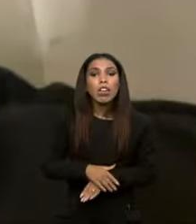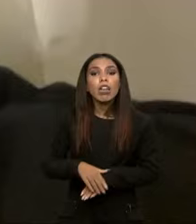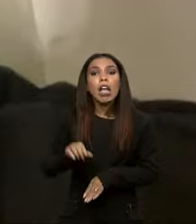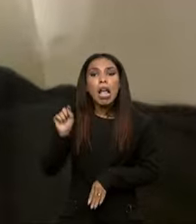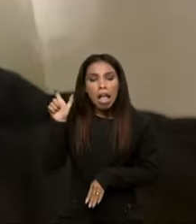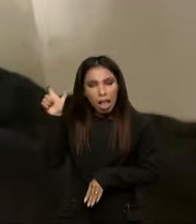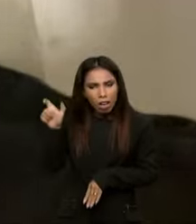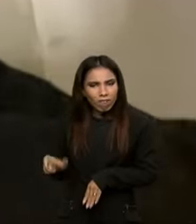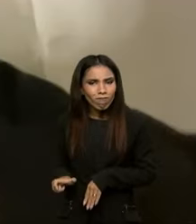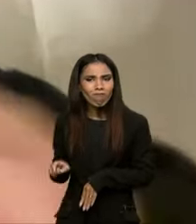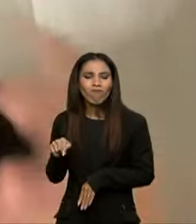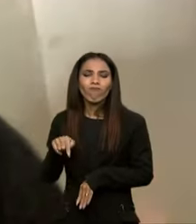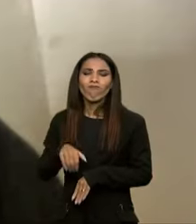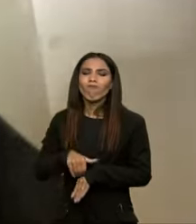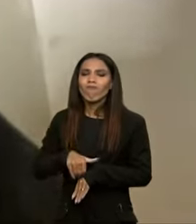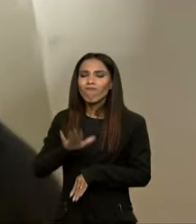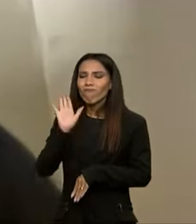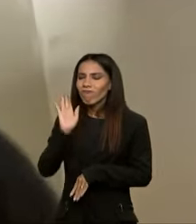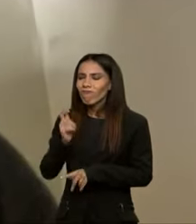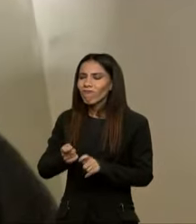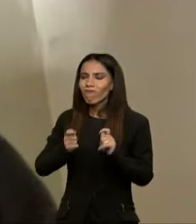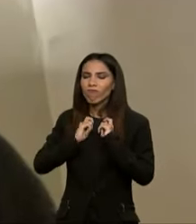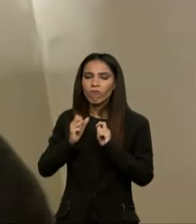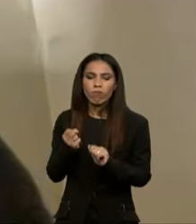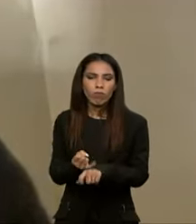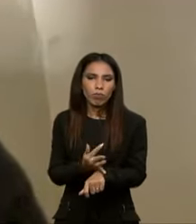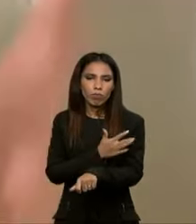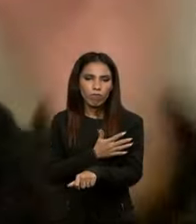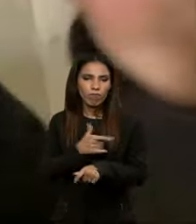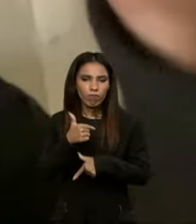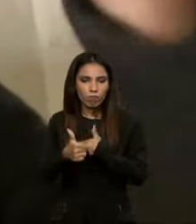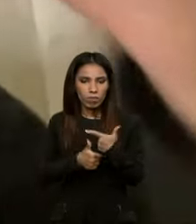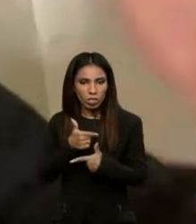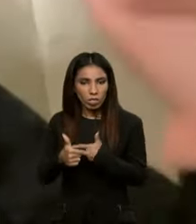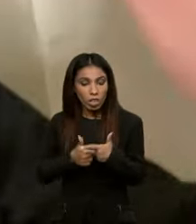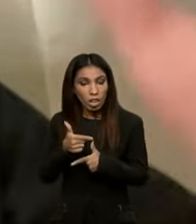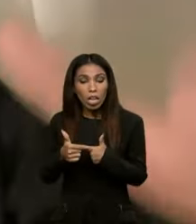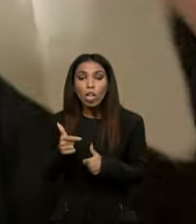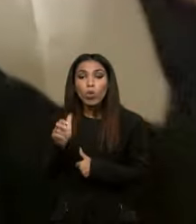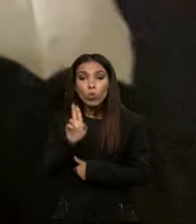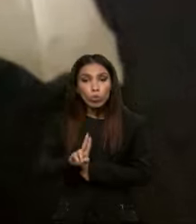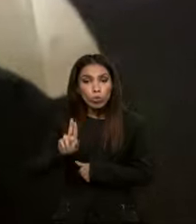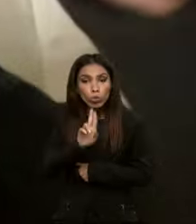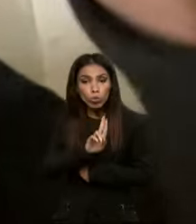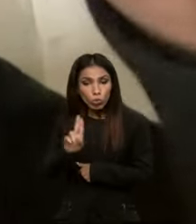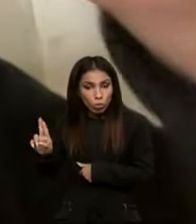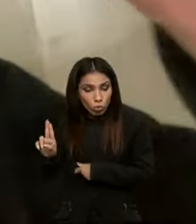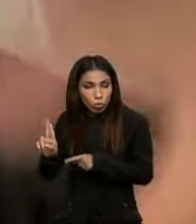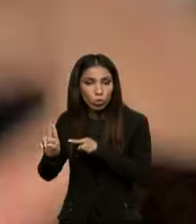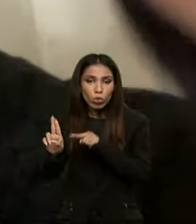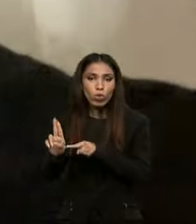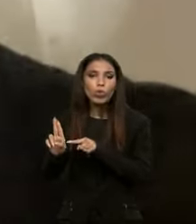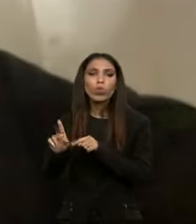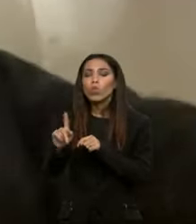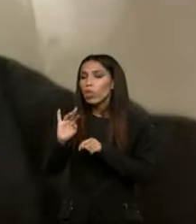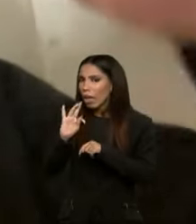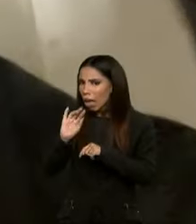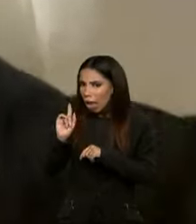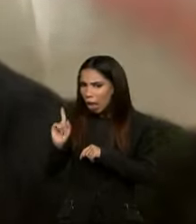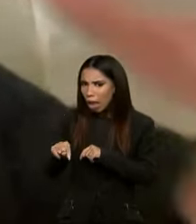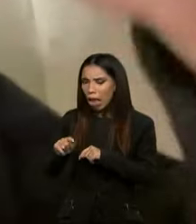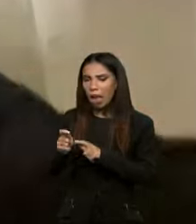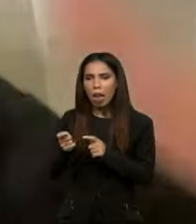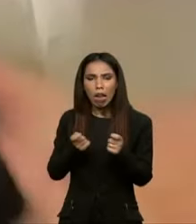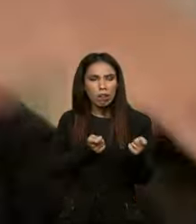das coisas que mais me emociona nesse trabalho. E eu, usando o nome dela, e ela capitaneia todo o